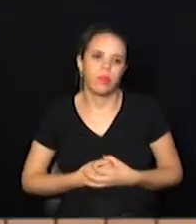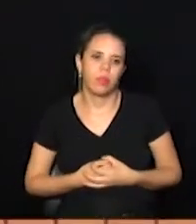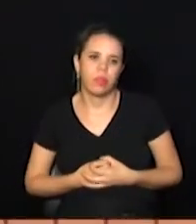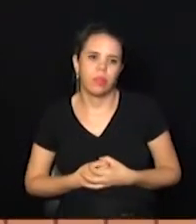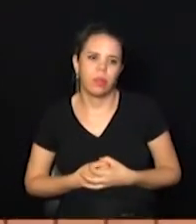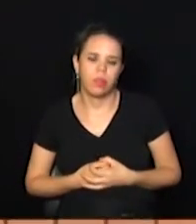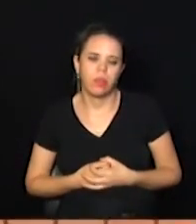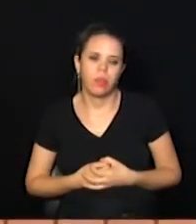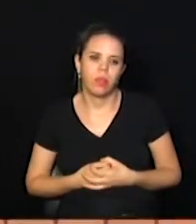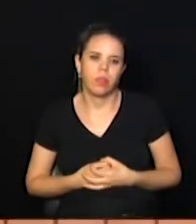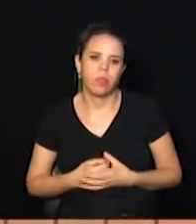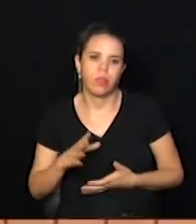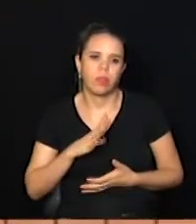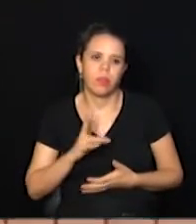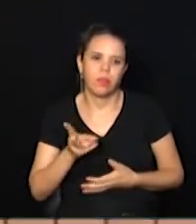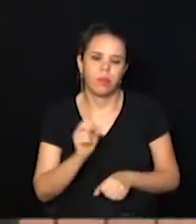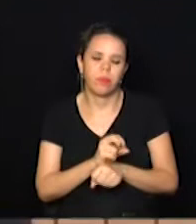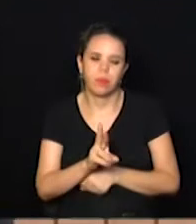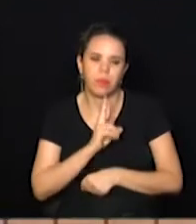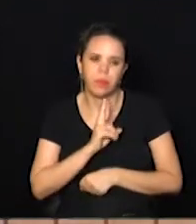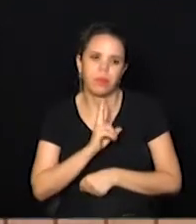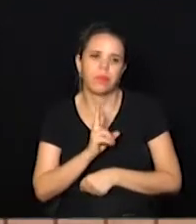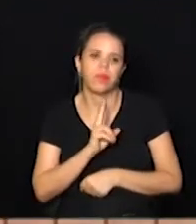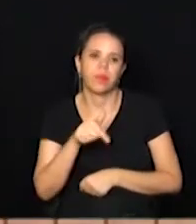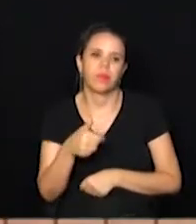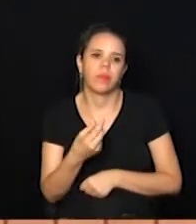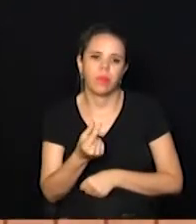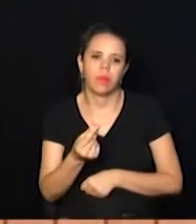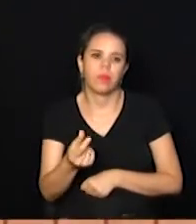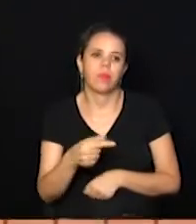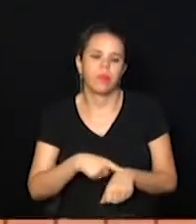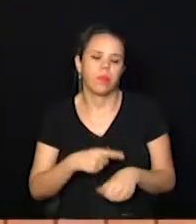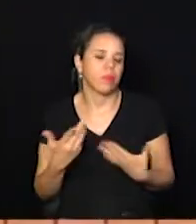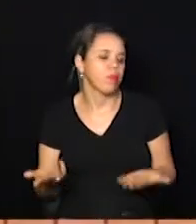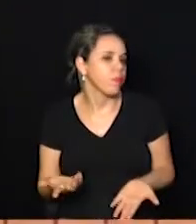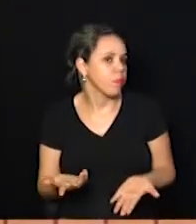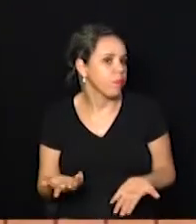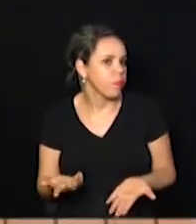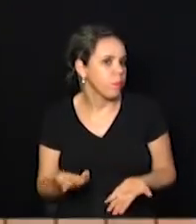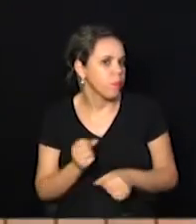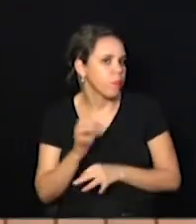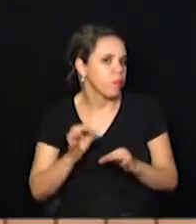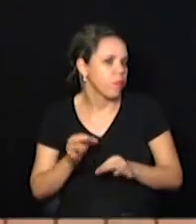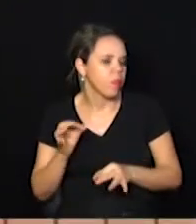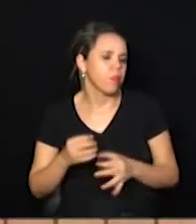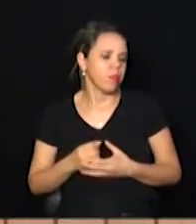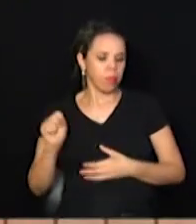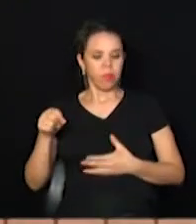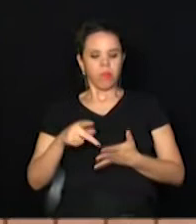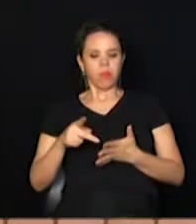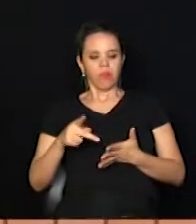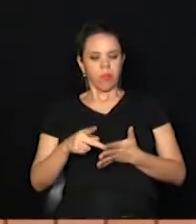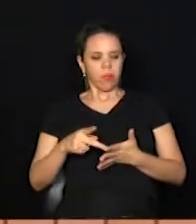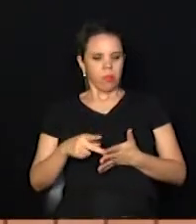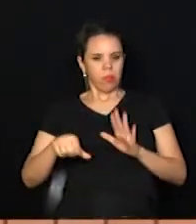Vereadora, e a cidade ainda aguarda respostas depois de tanto tempo e aguarda a justiça? Sim, a impunidade